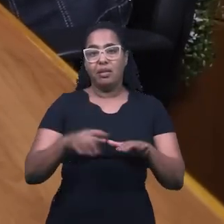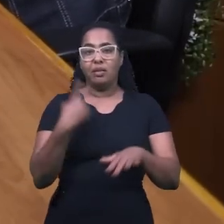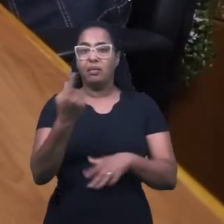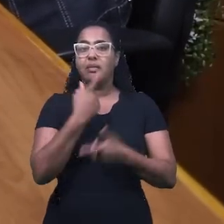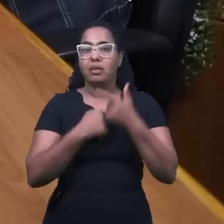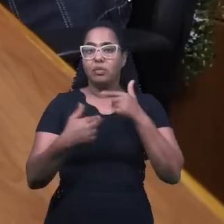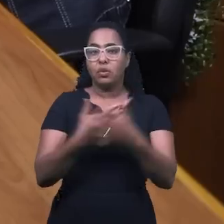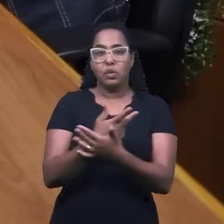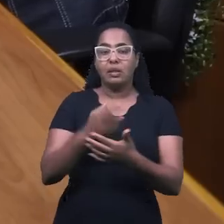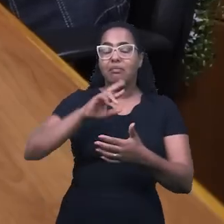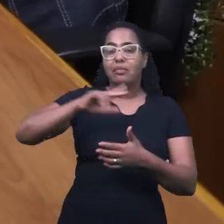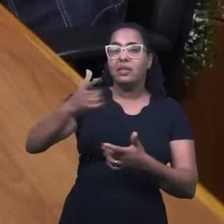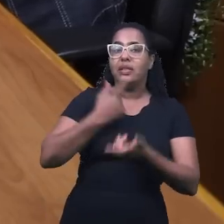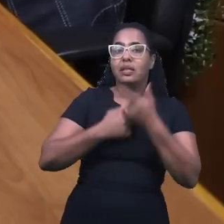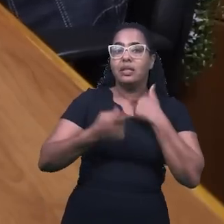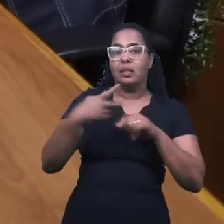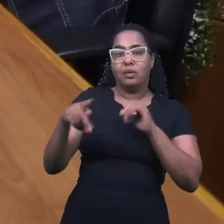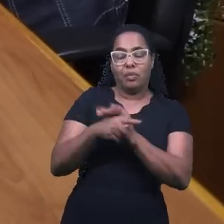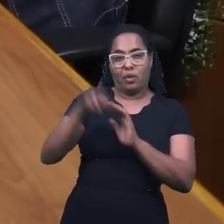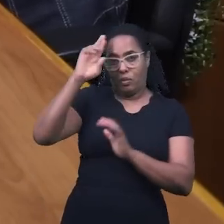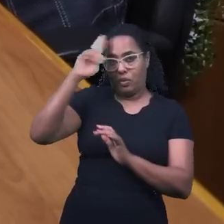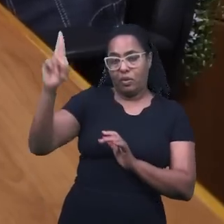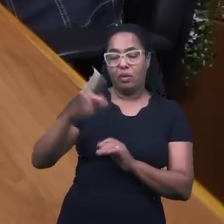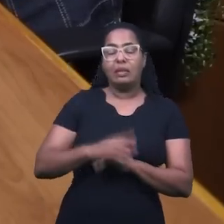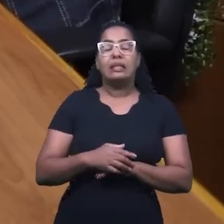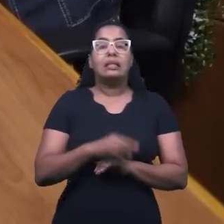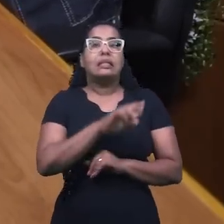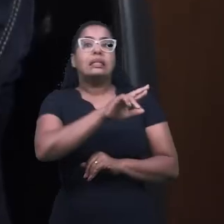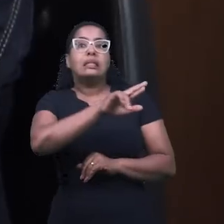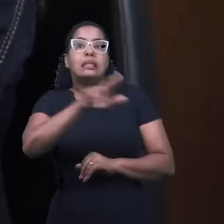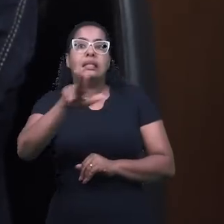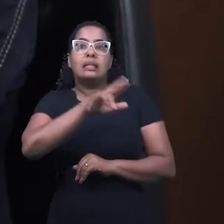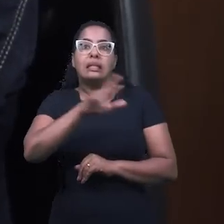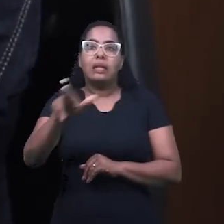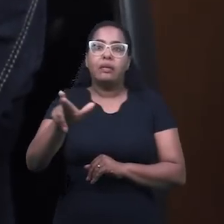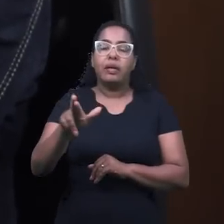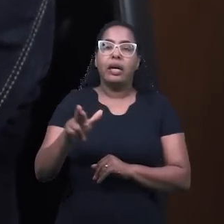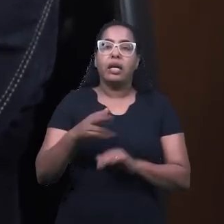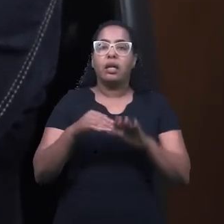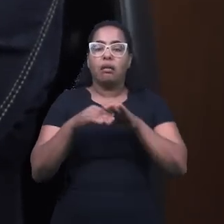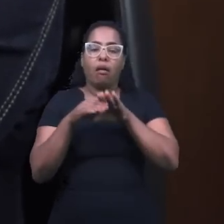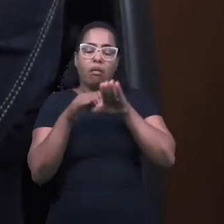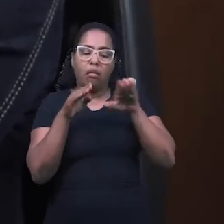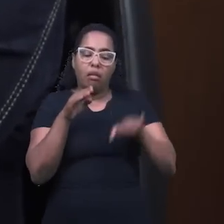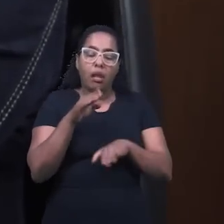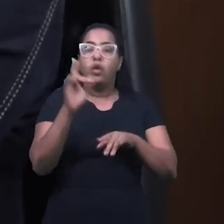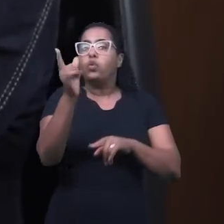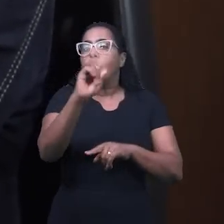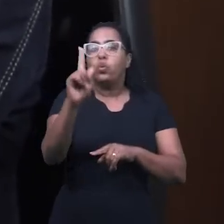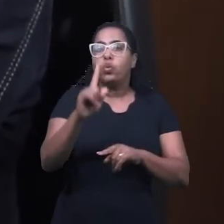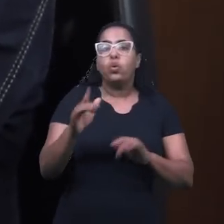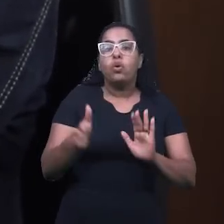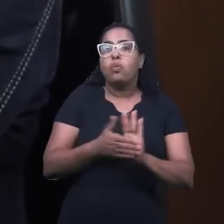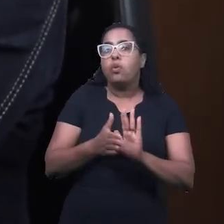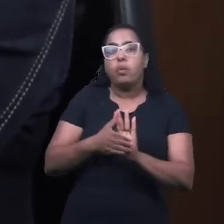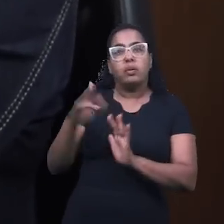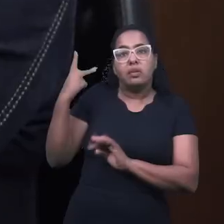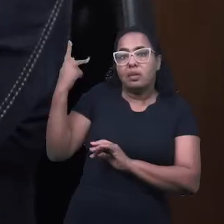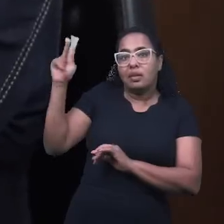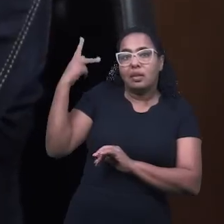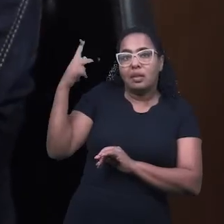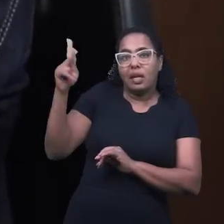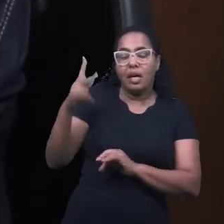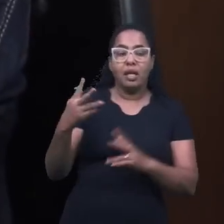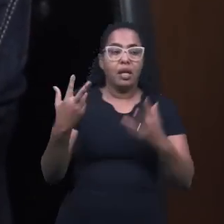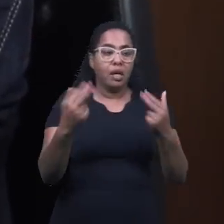quer algo que não é a vontade dele, né? Não que sejamos menores, mas porque não é o